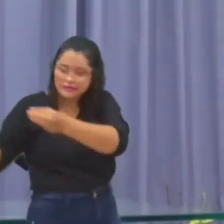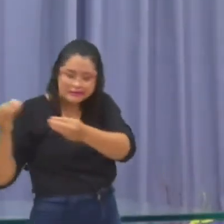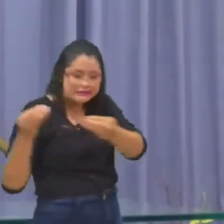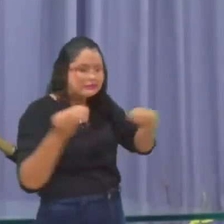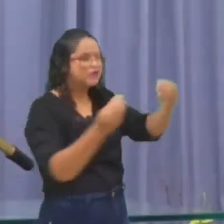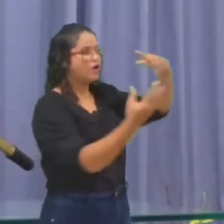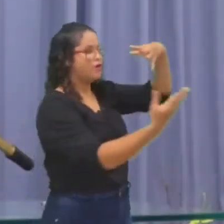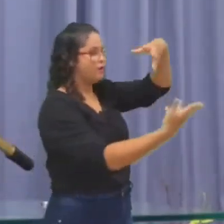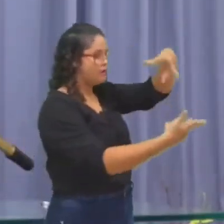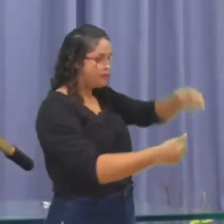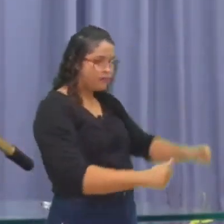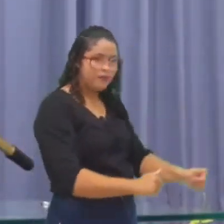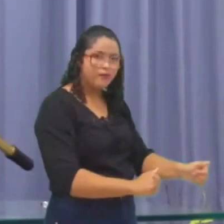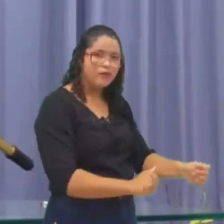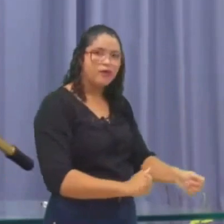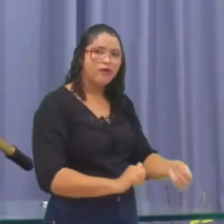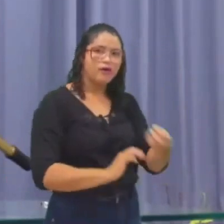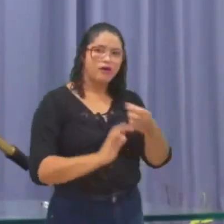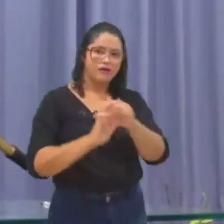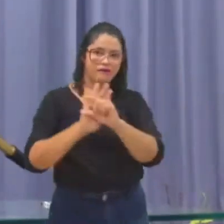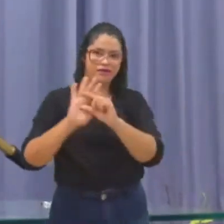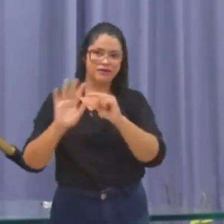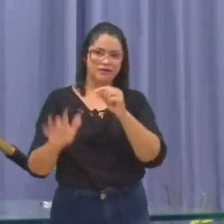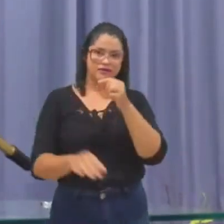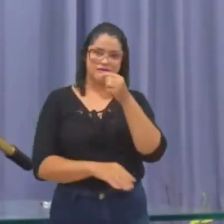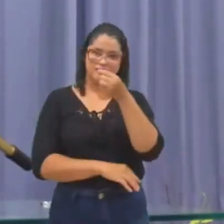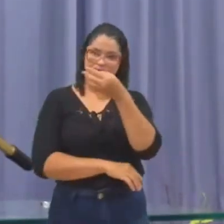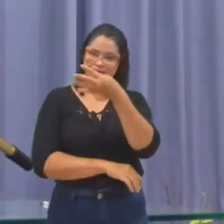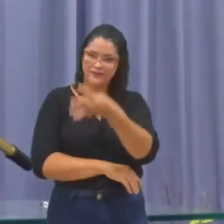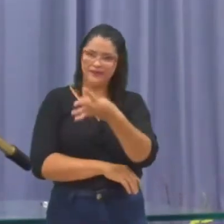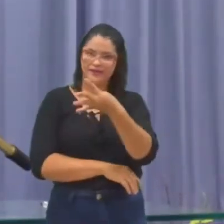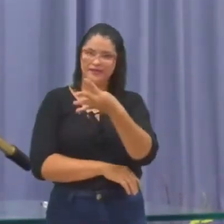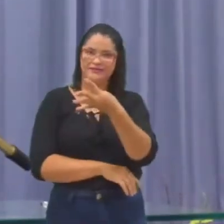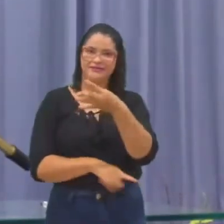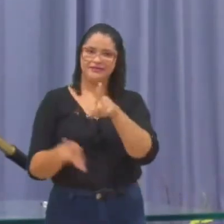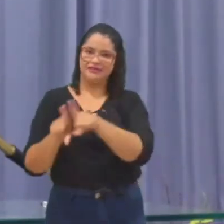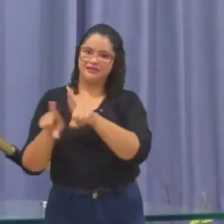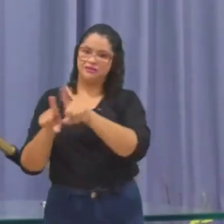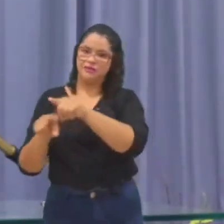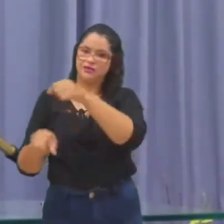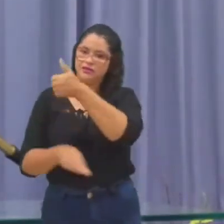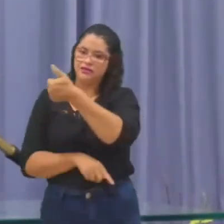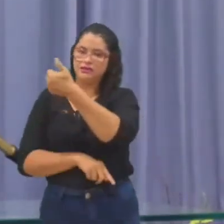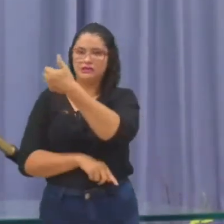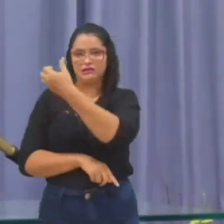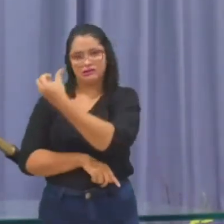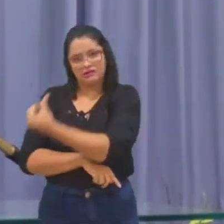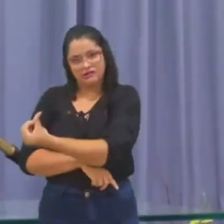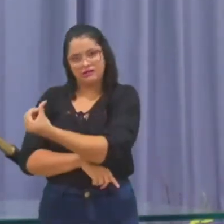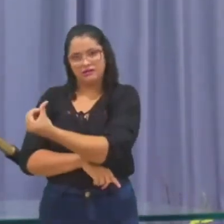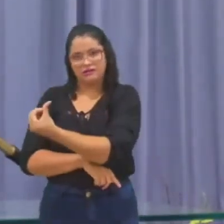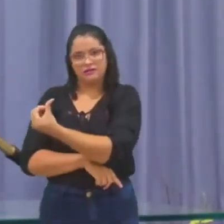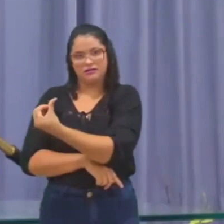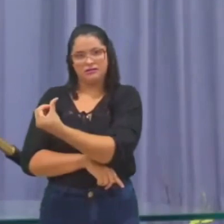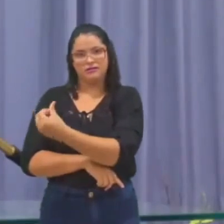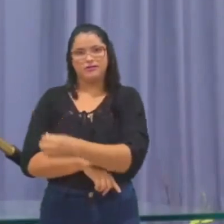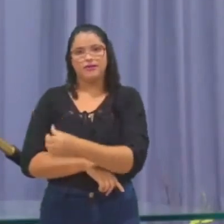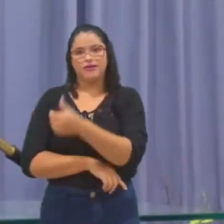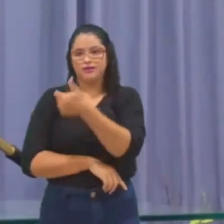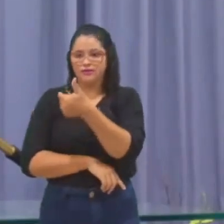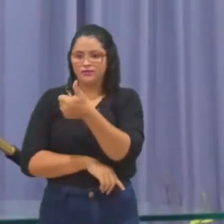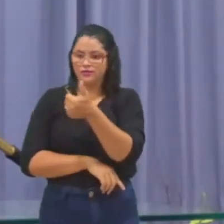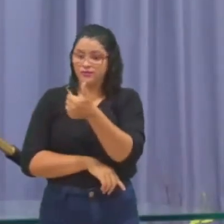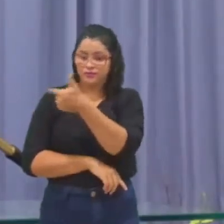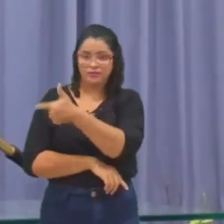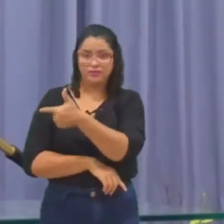nos versículos 4 ao 16, nós vamos encontrar os 12 espias. vamos encontrar